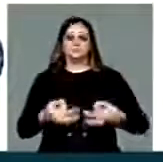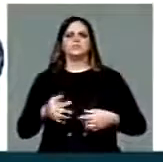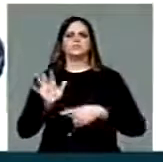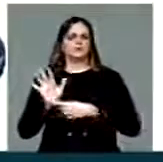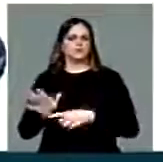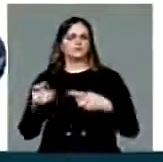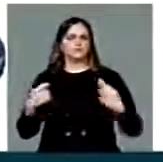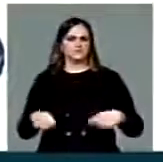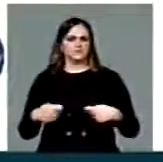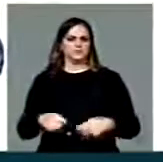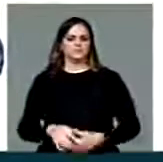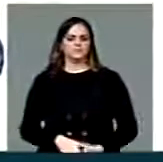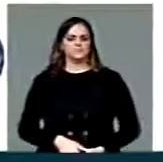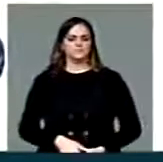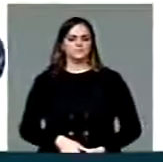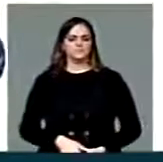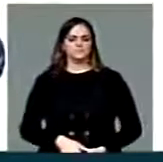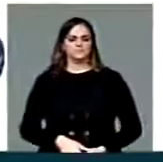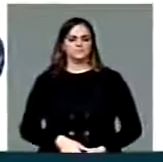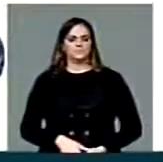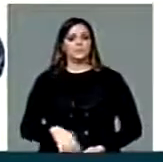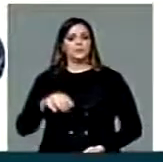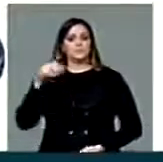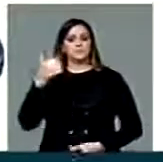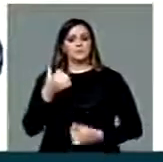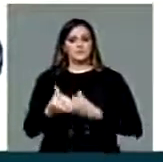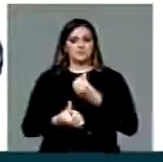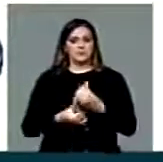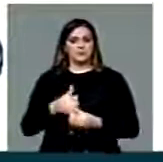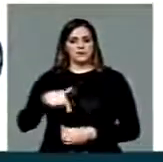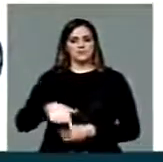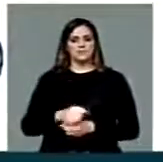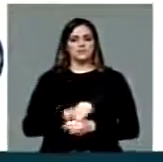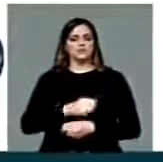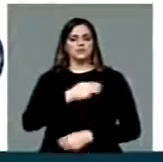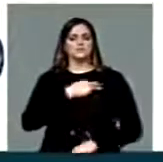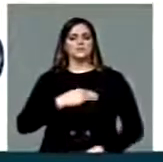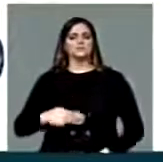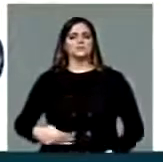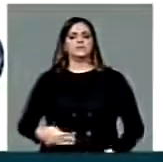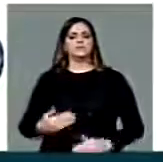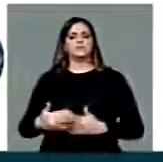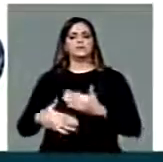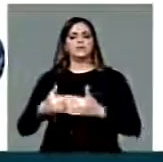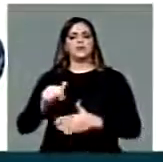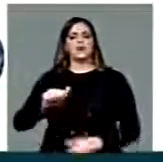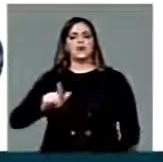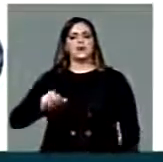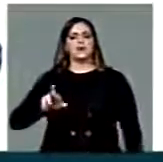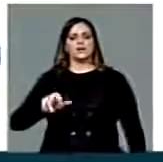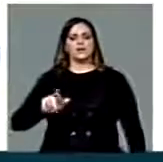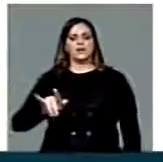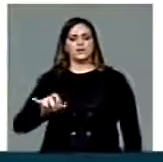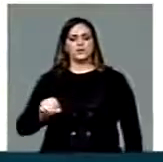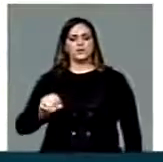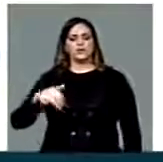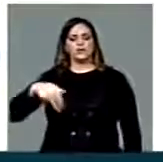povo. No primeiro semestre deste ano, o ministro do Desenvolvimento Agrário e